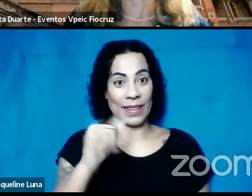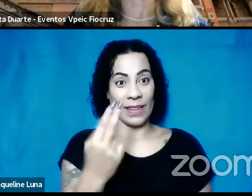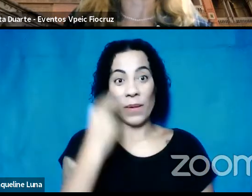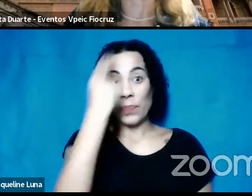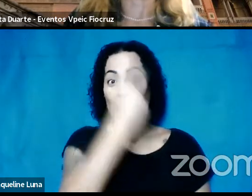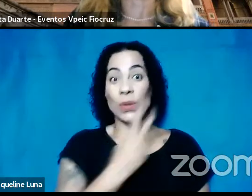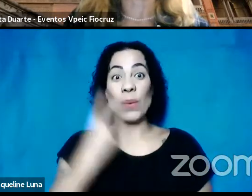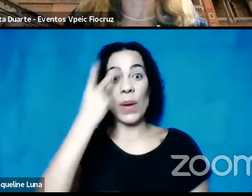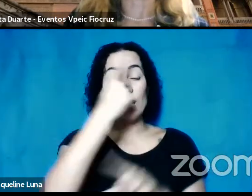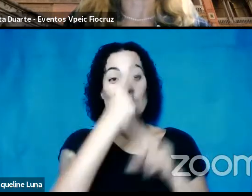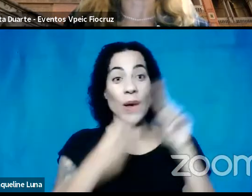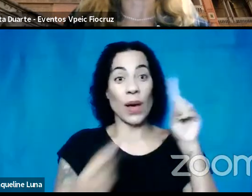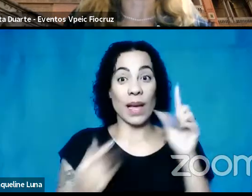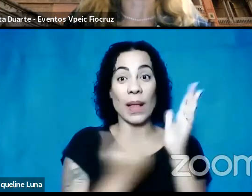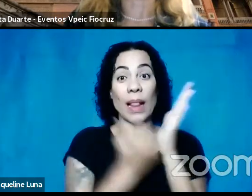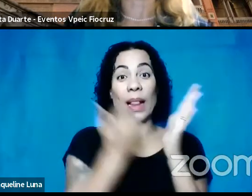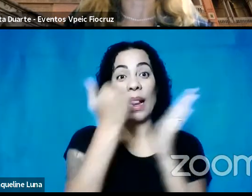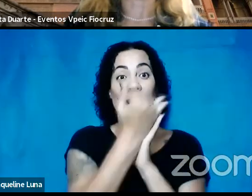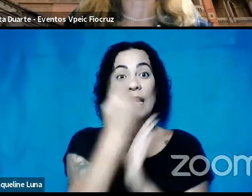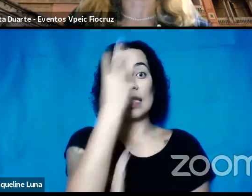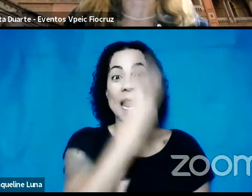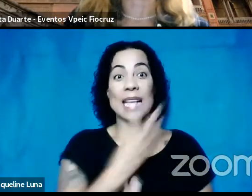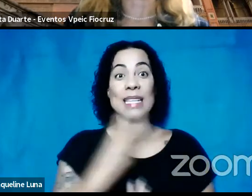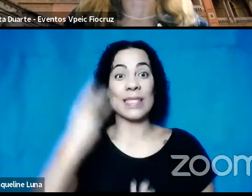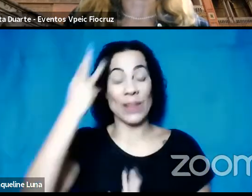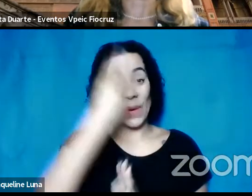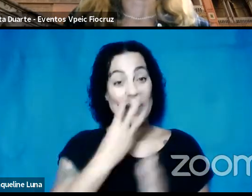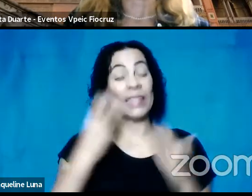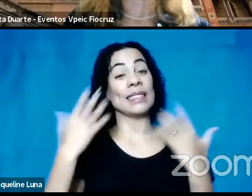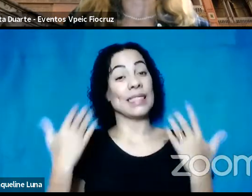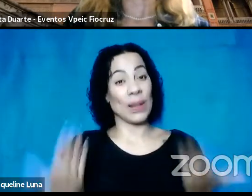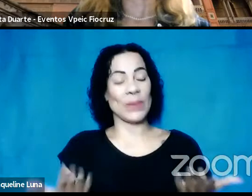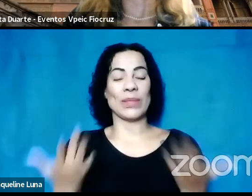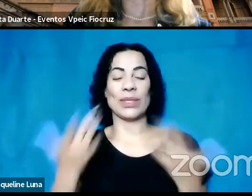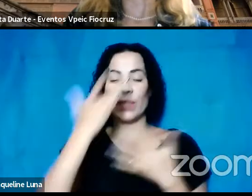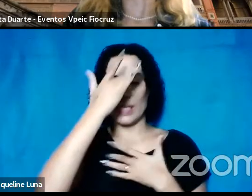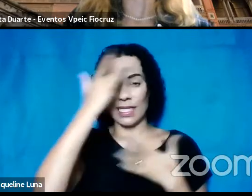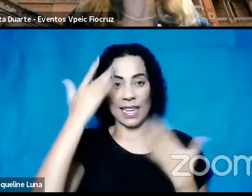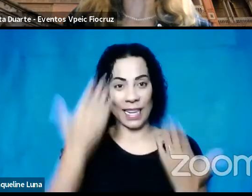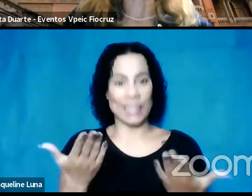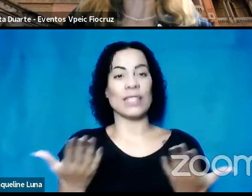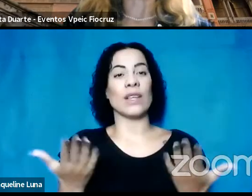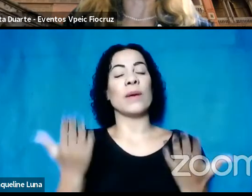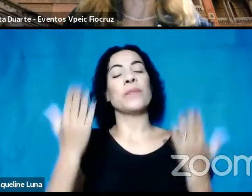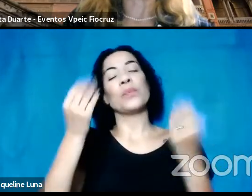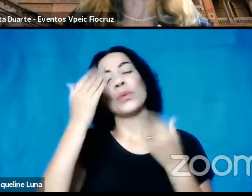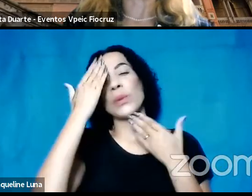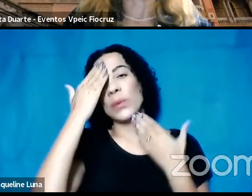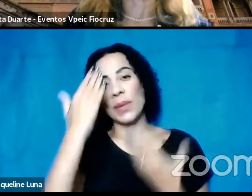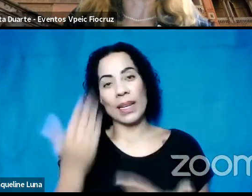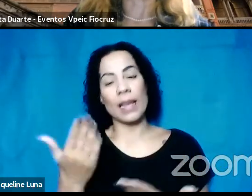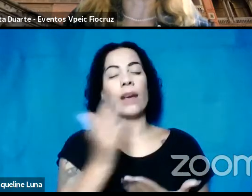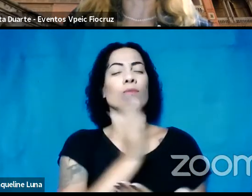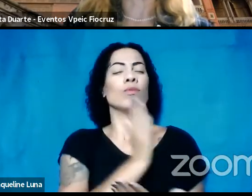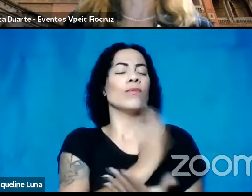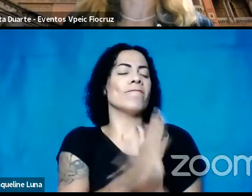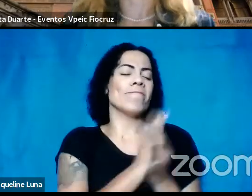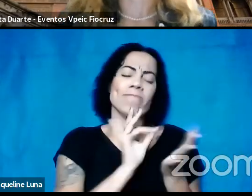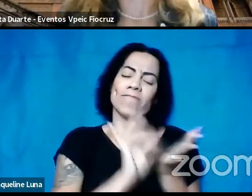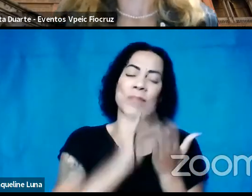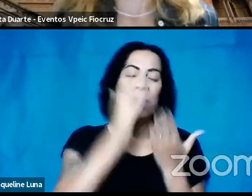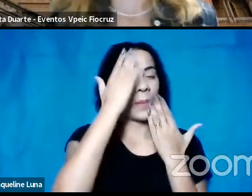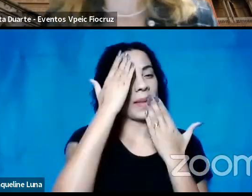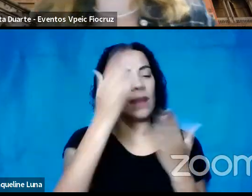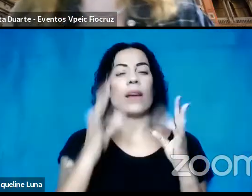se transformaram em 3 horas. Então, gente, vamos lá. Muito obrigada de coração a todas